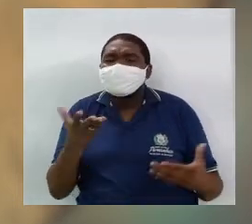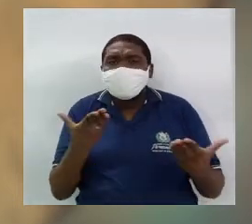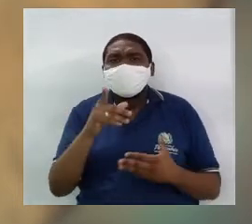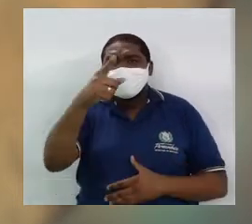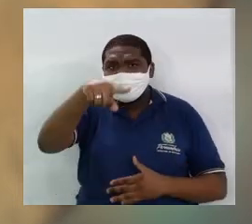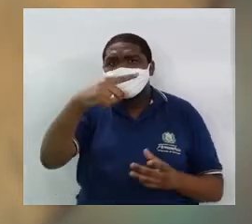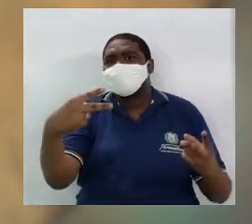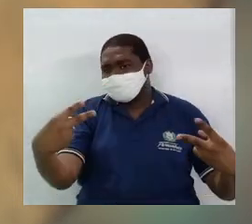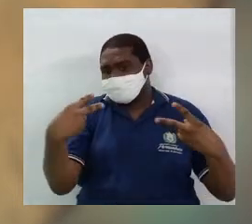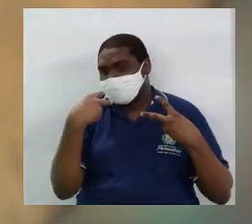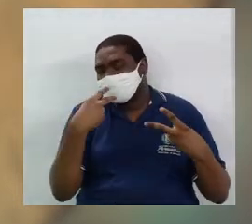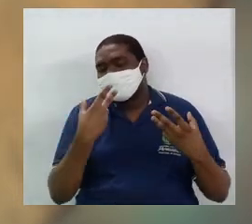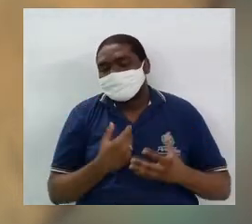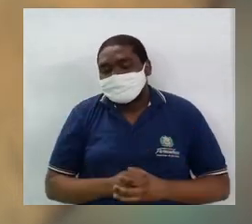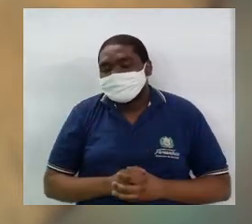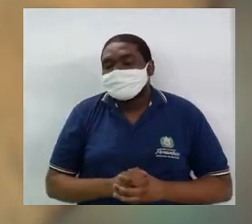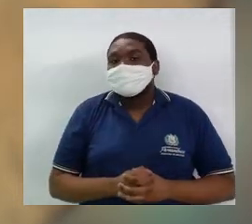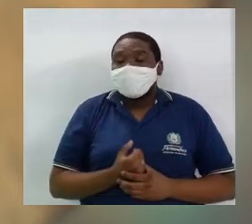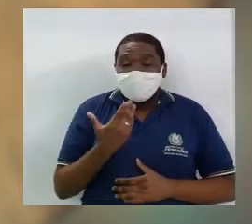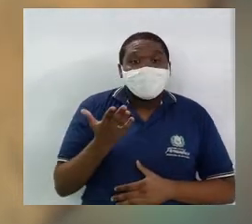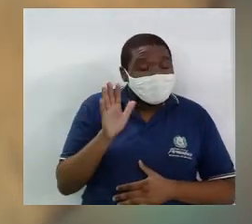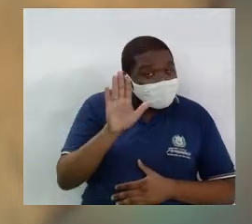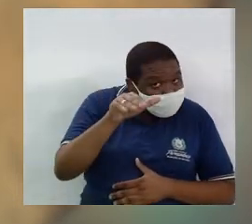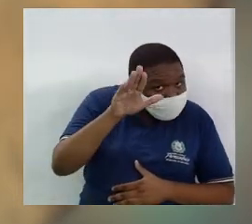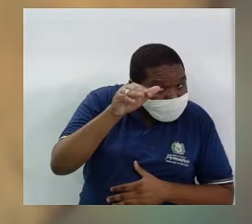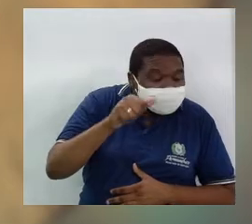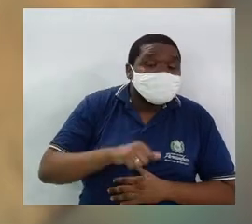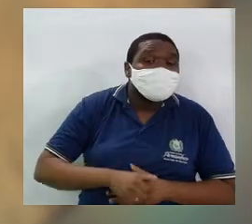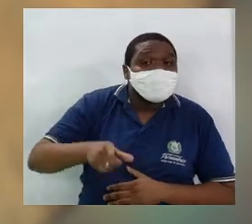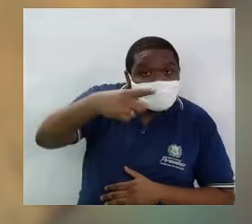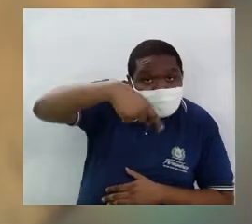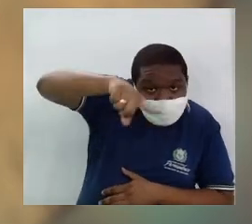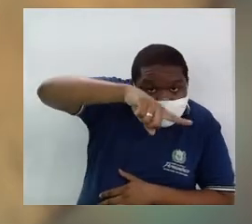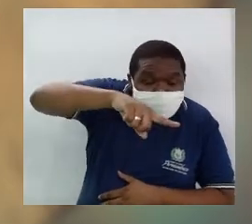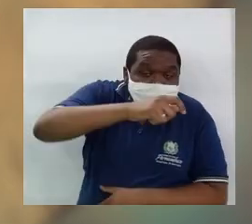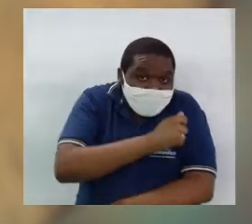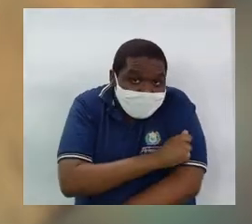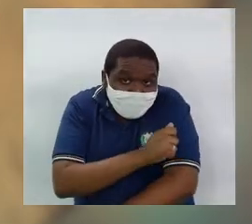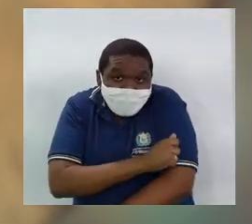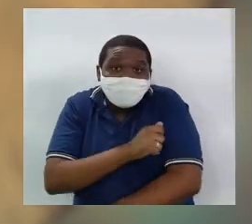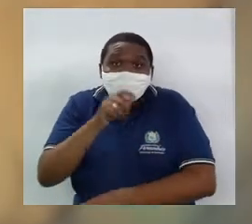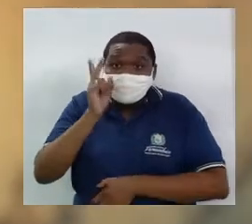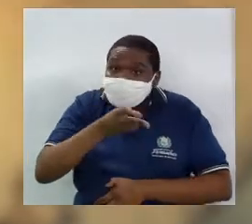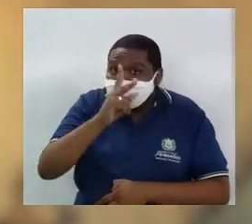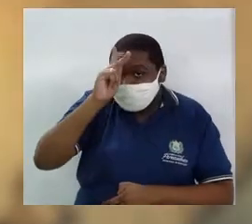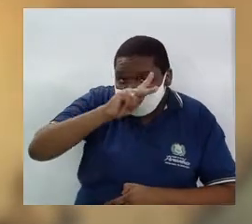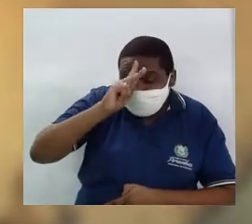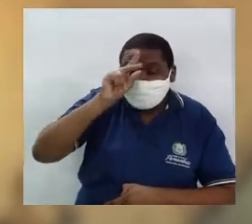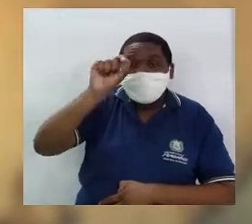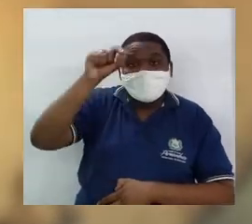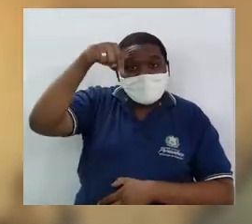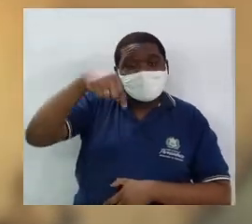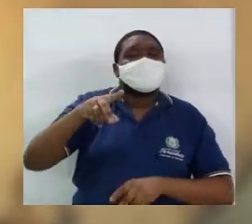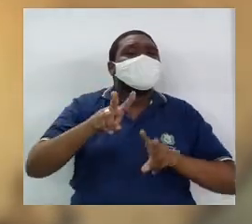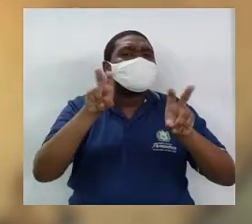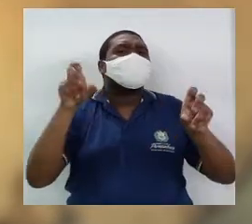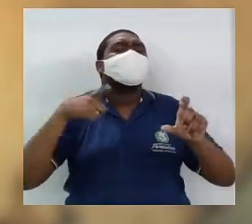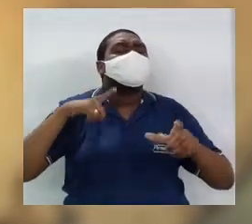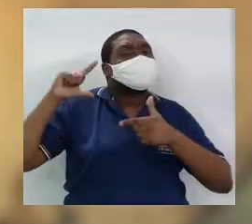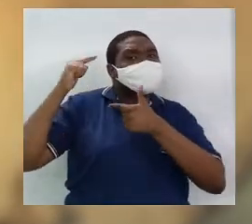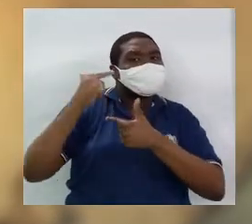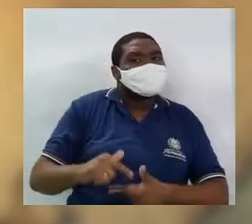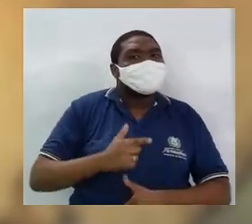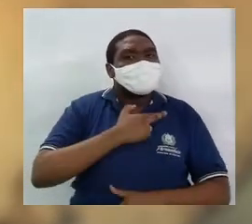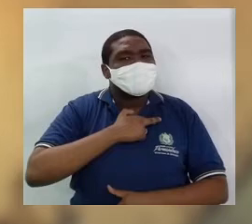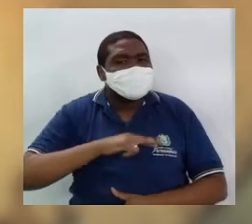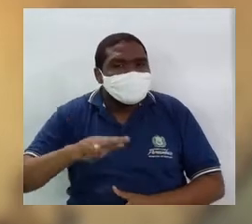agora, gostaria que vocês, estudantes, lembrassem sempre que nesse componente nós trabalhamos o quê? Tradição